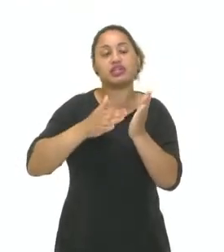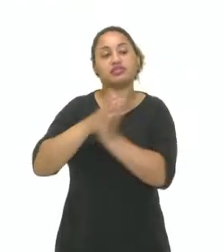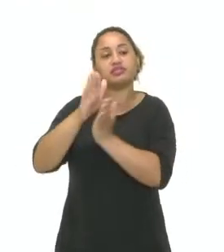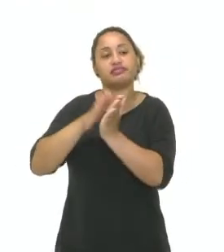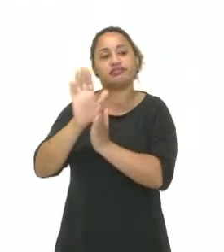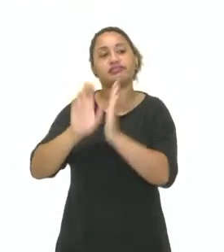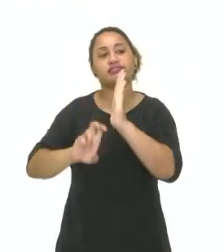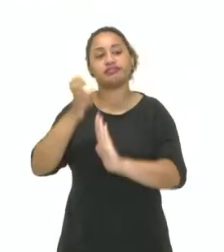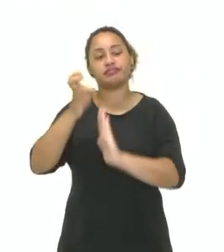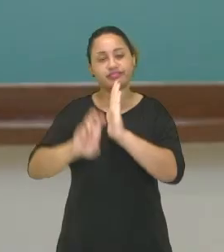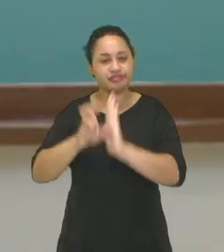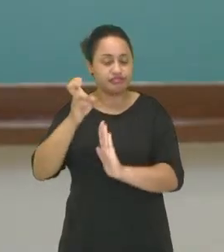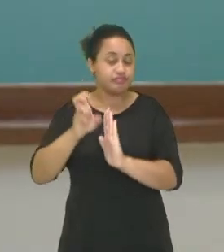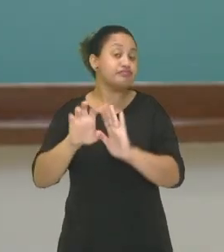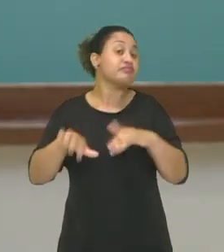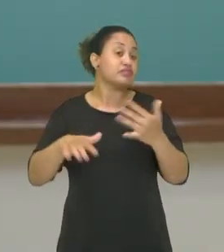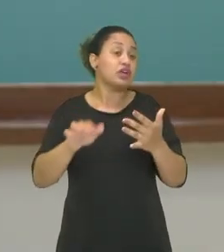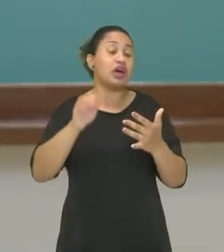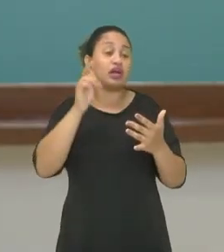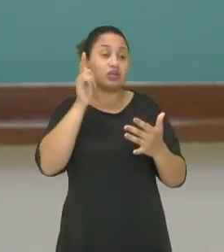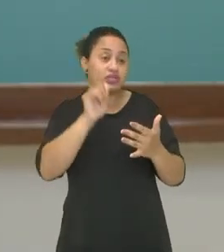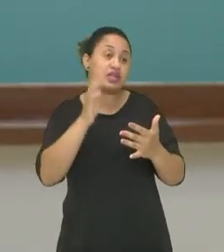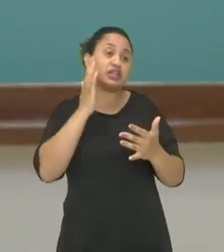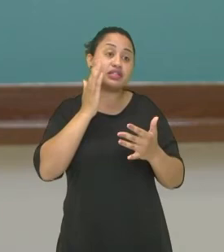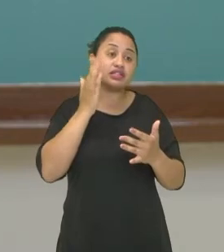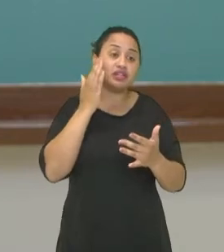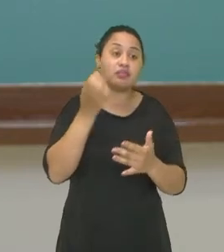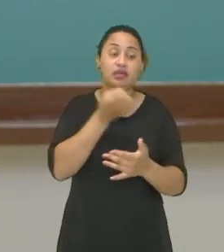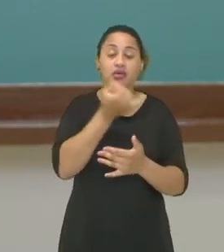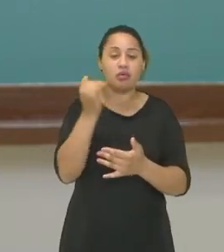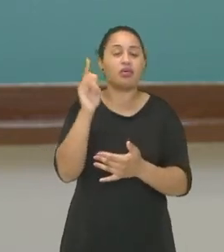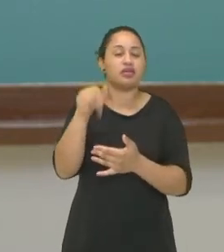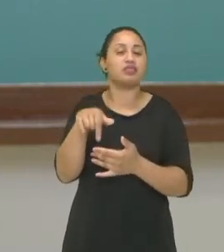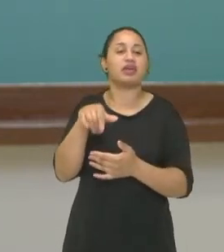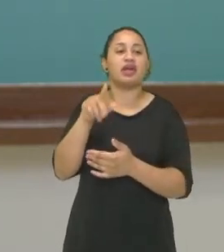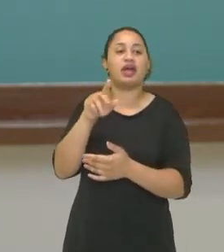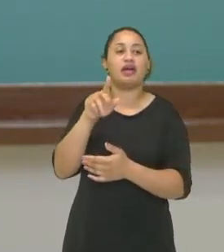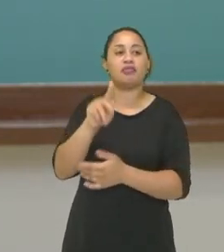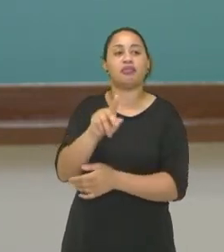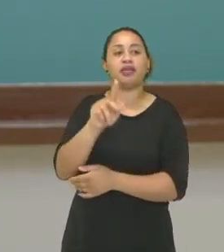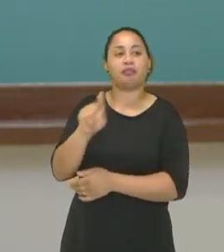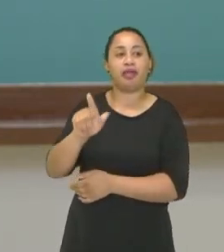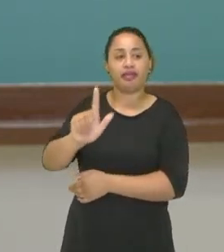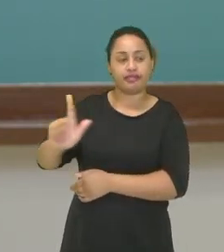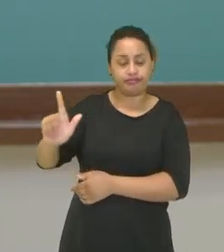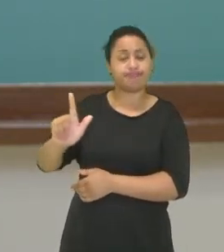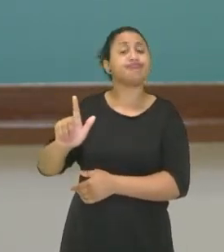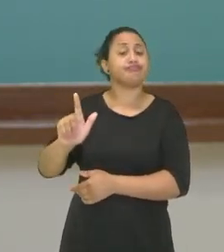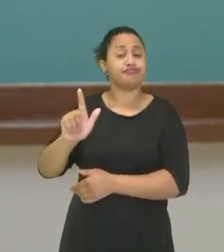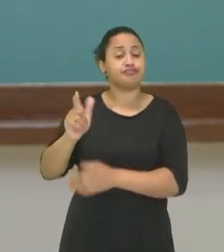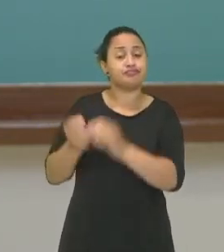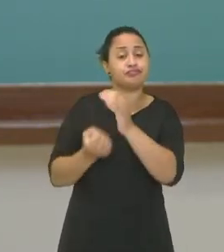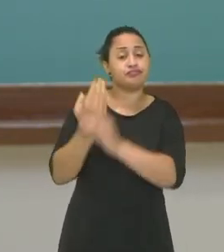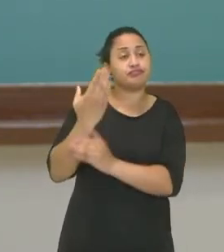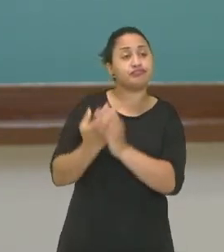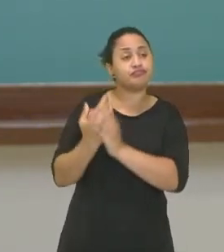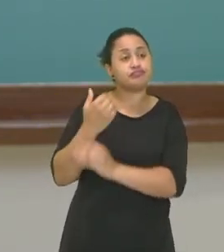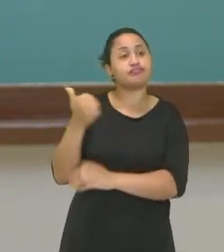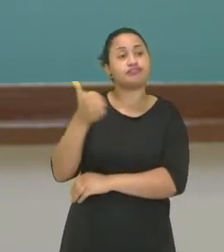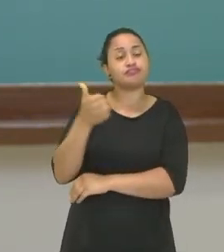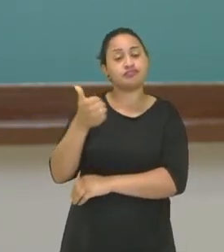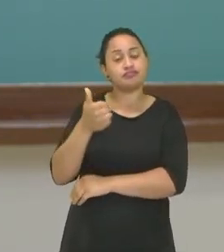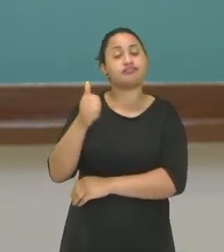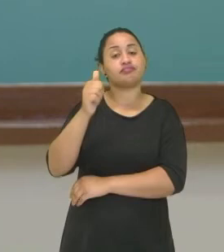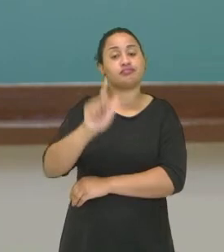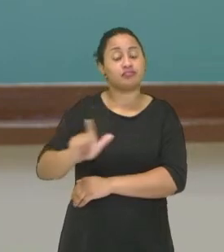exemplo. Com isso, você tem a produtividade líquida, daí no caso, né? Lembrando que uma das formas de perder energia de um nível